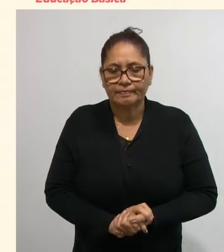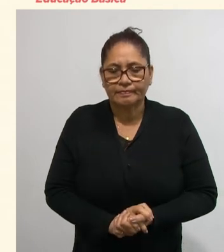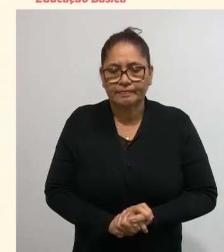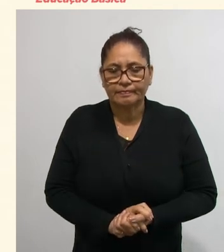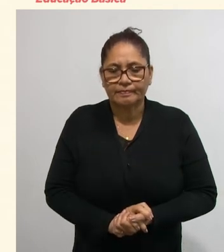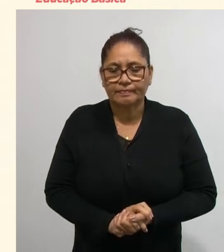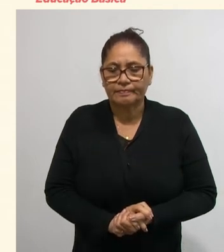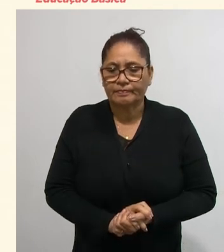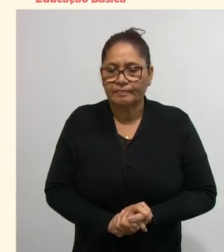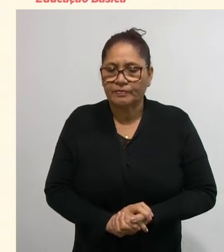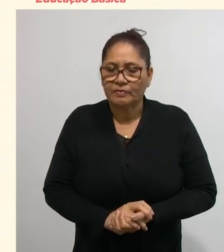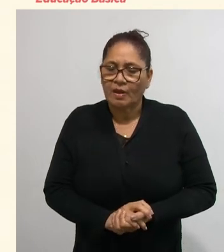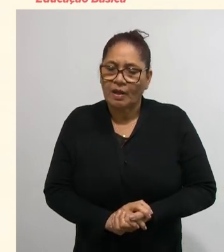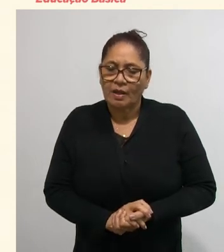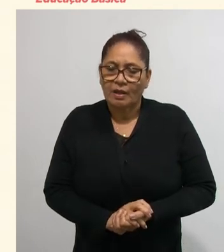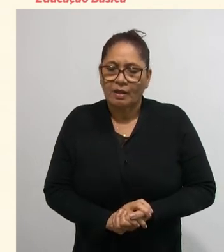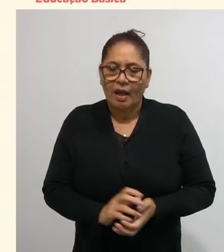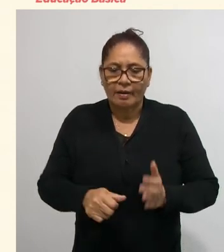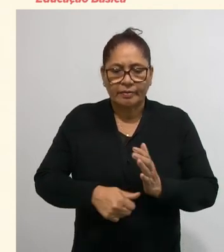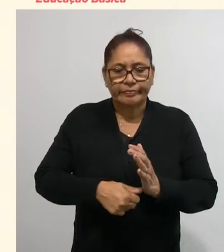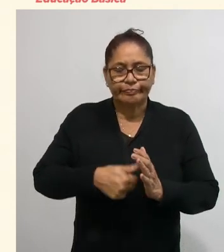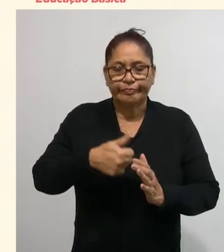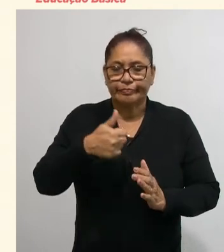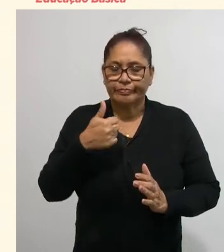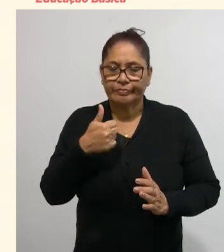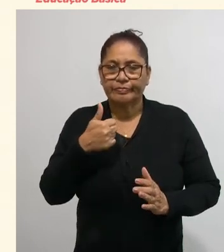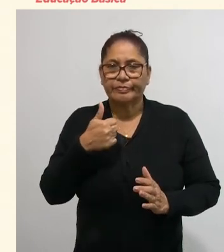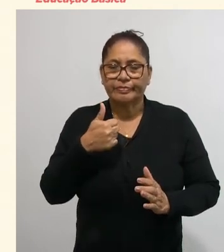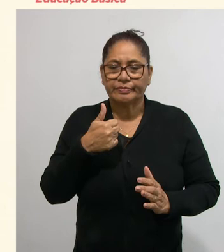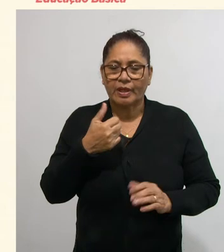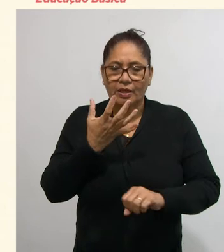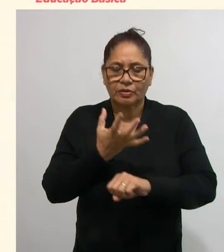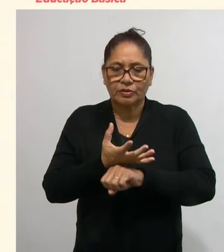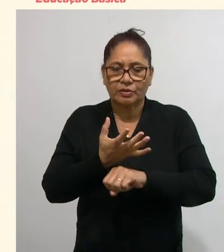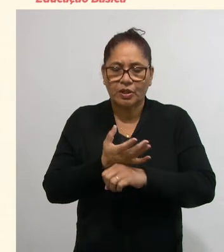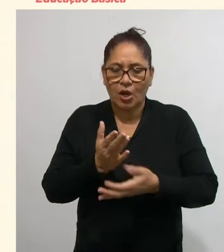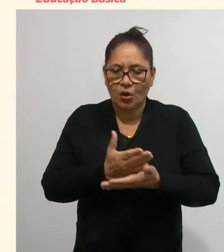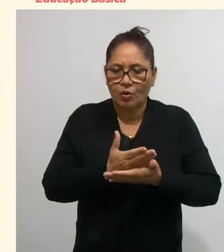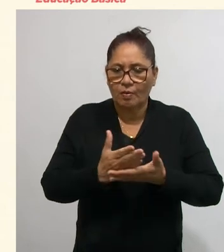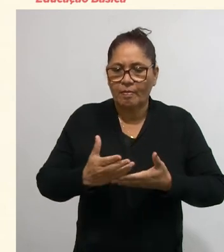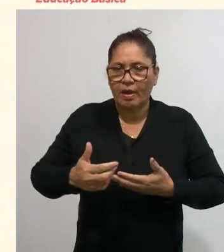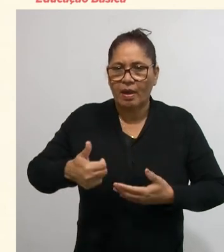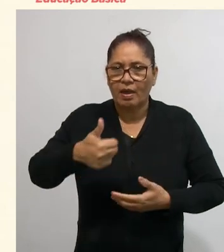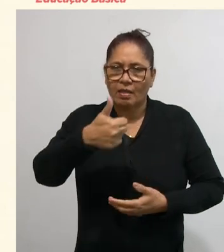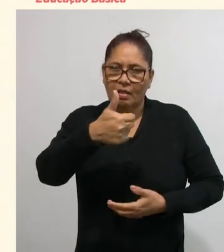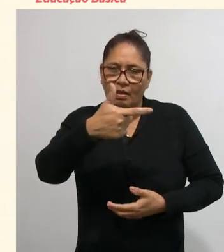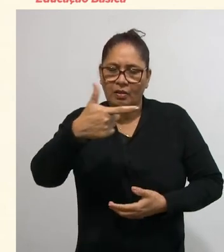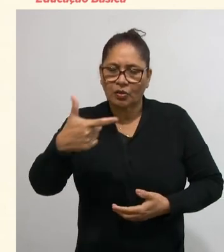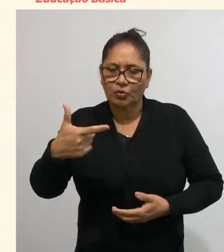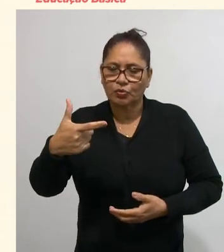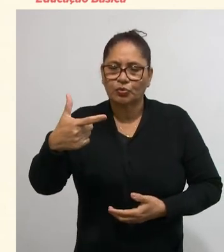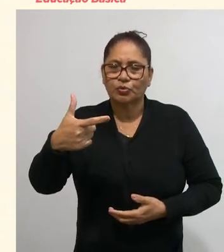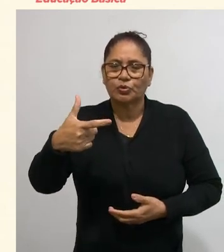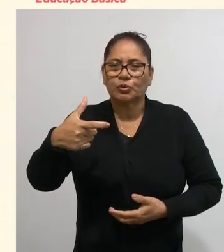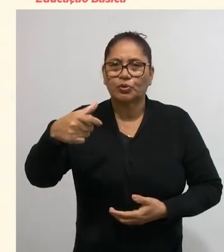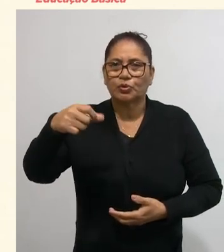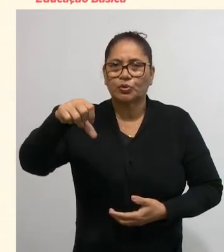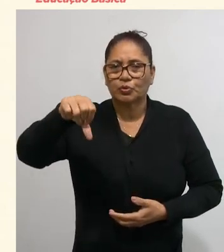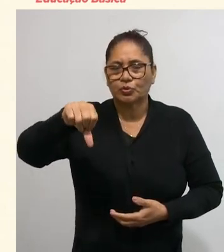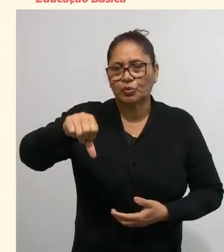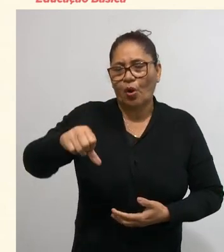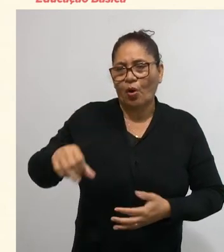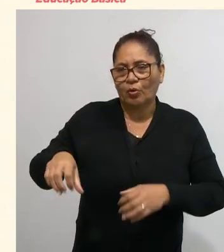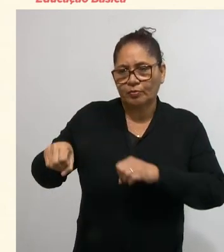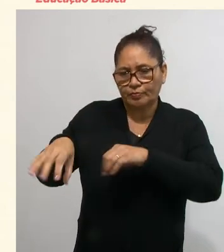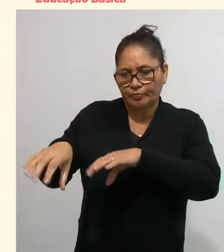e então será esse período a primeira atividade porque a disciplina ela inicia dia 12/9 né iniciando dia 12/9